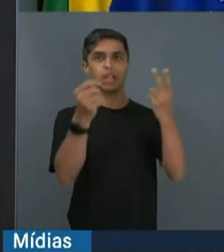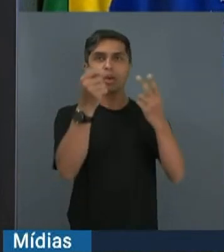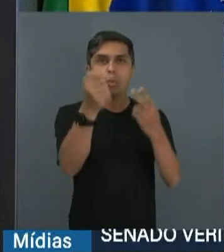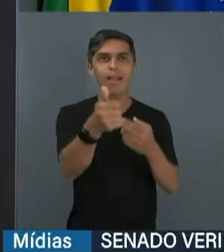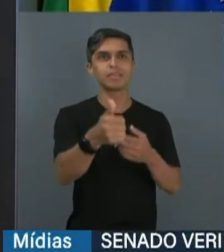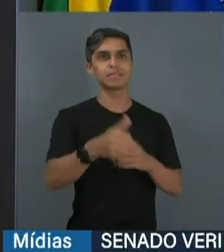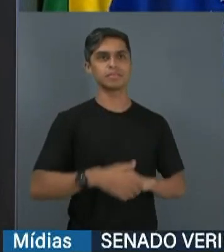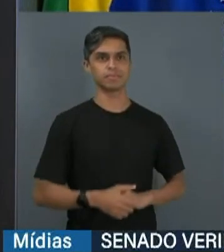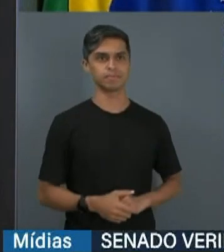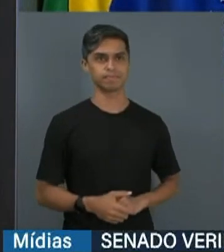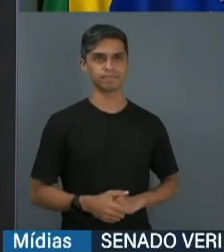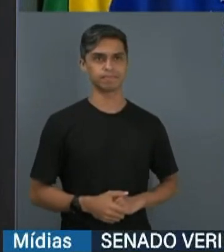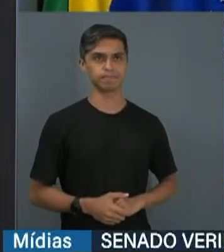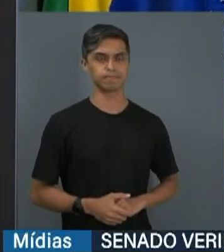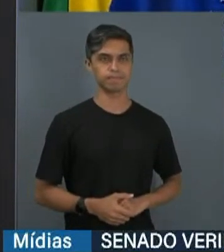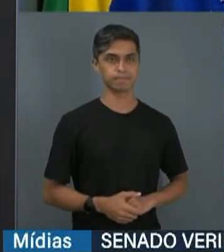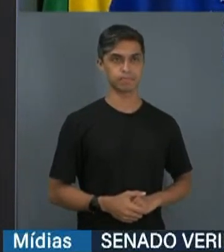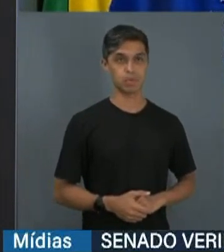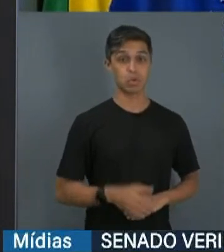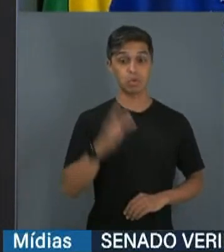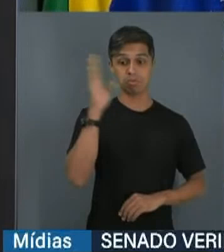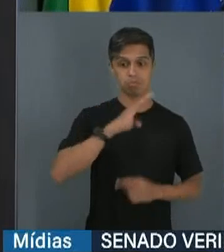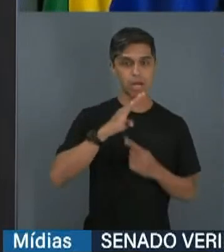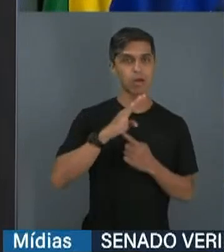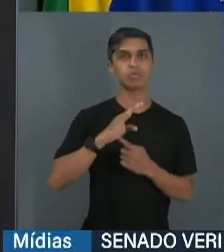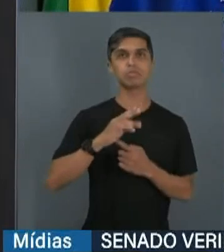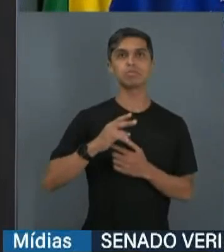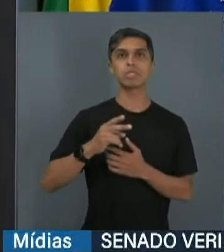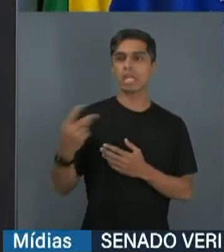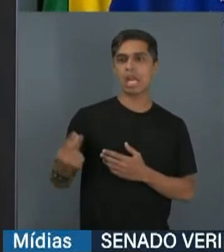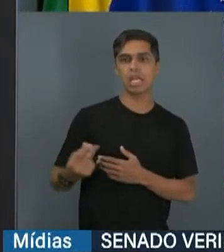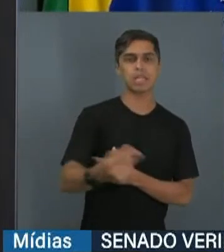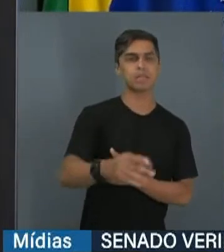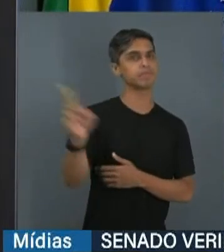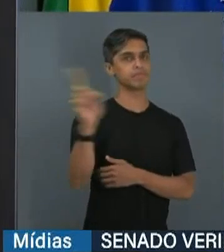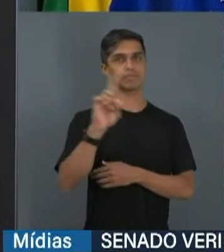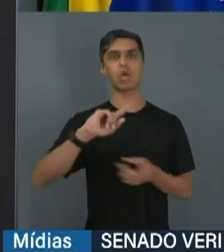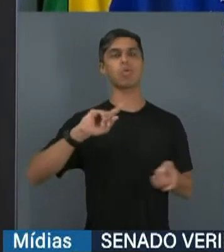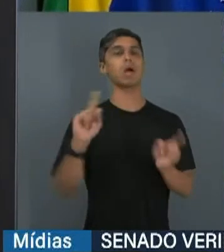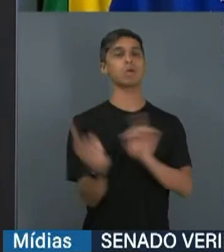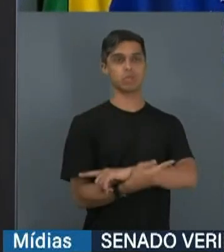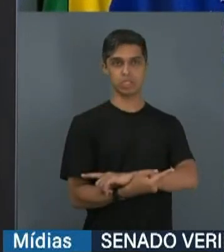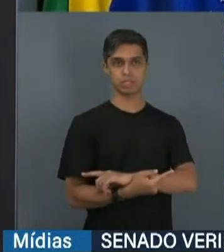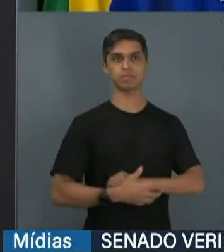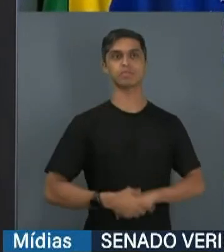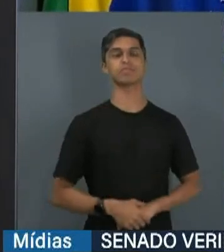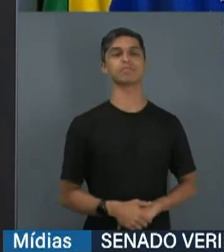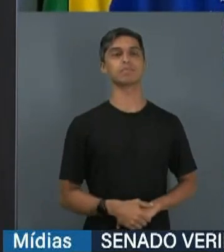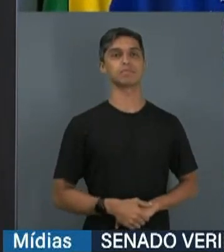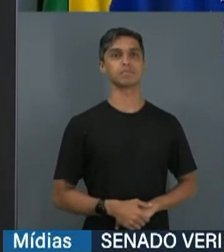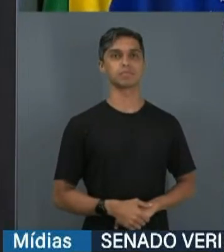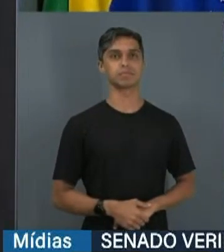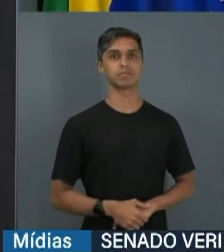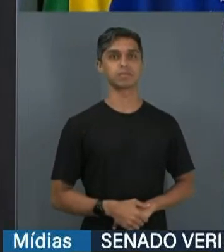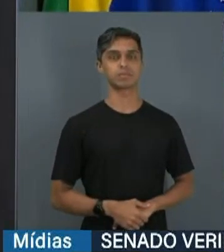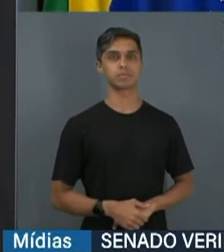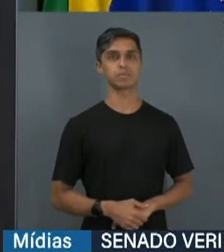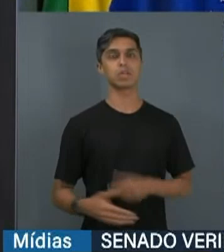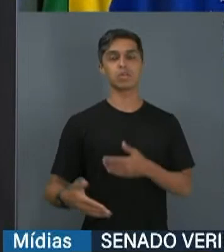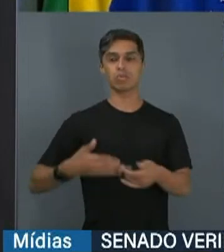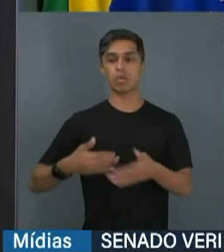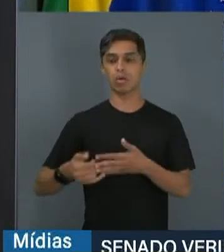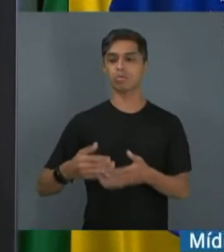chegando. O mal não perdura para sempre, muito pelo contrário. Não há mal que não